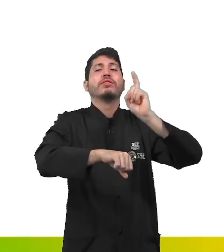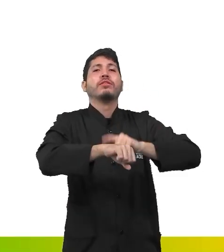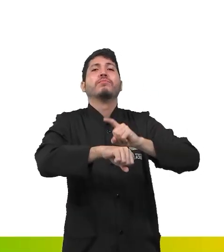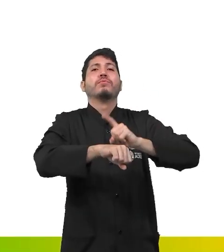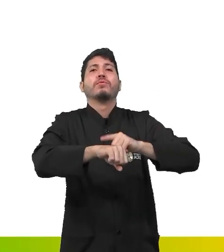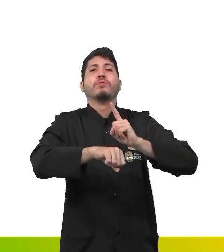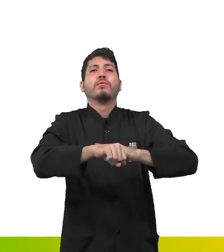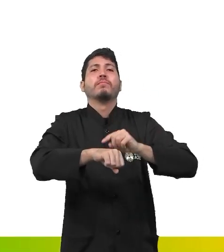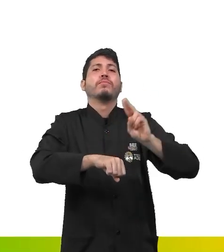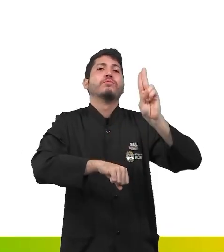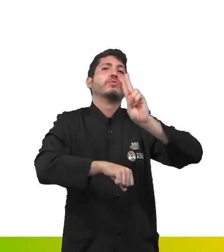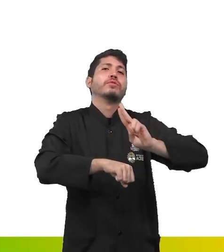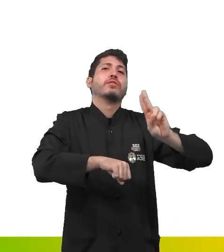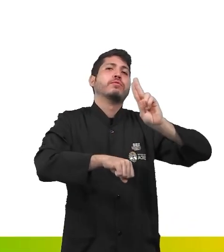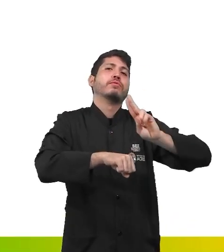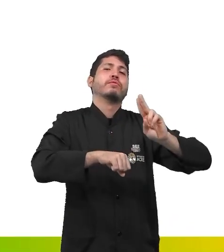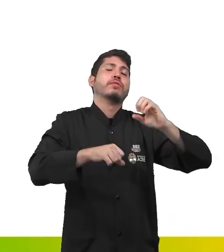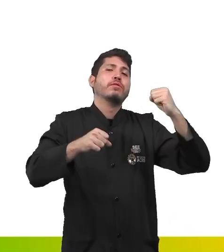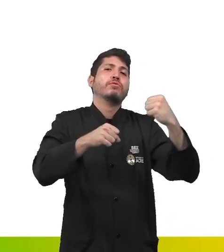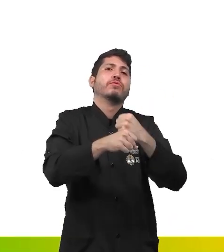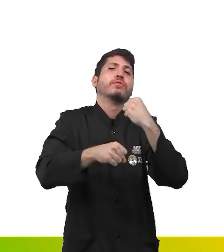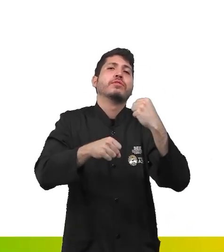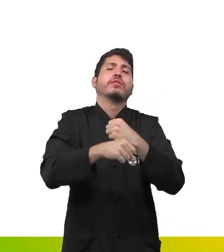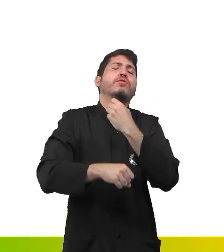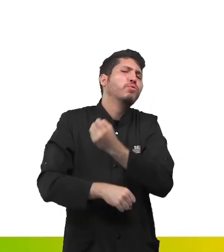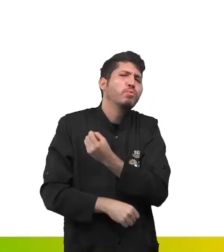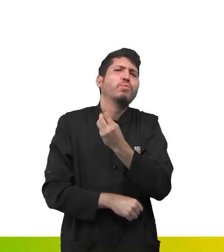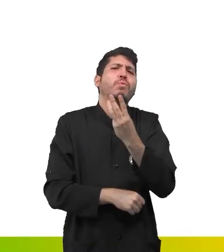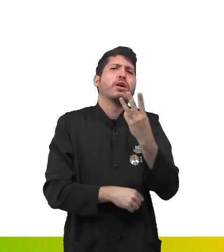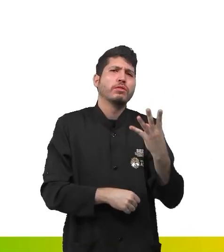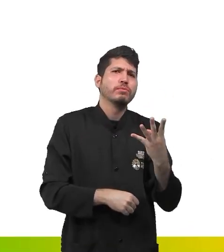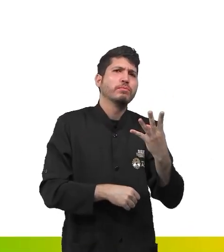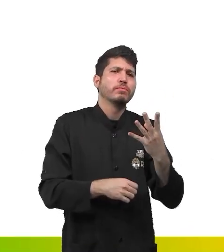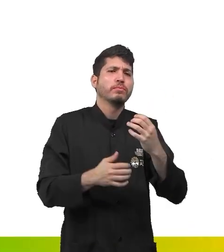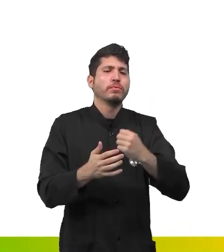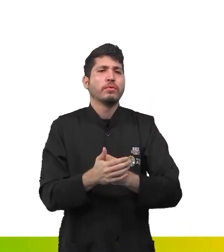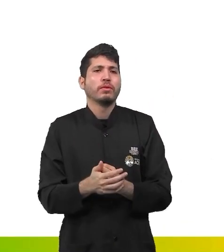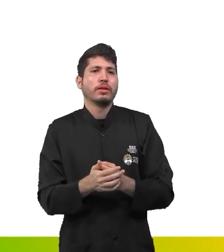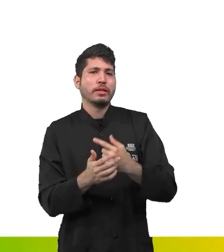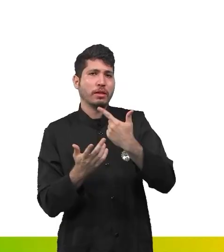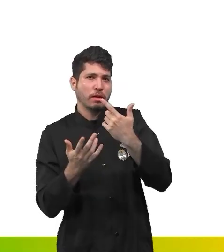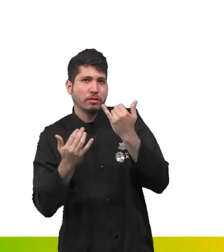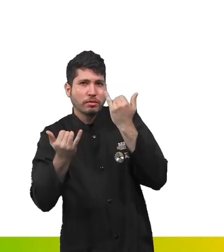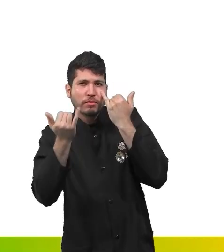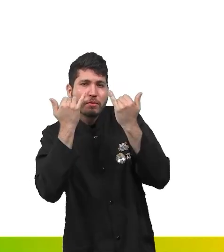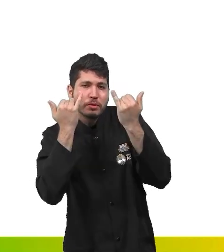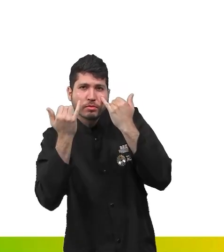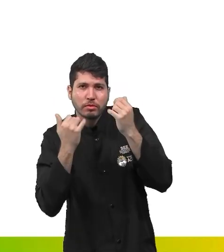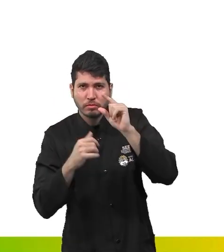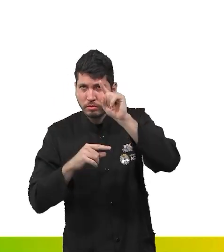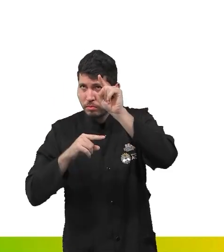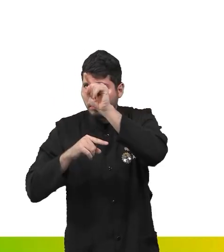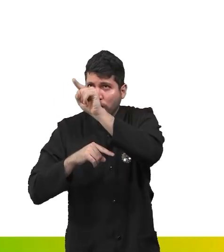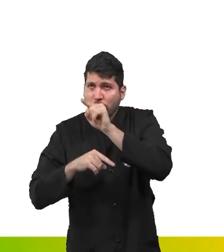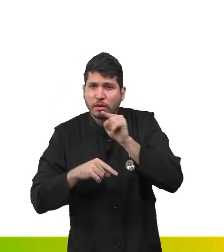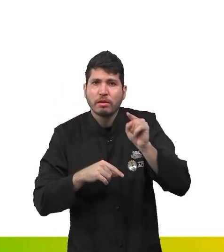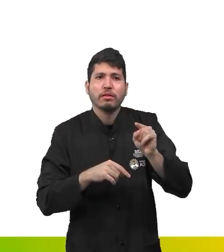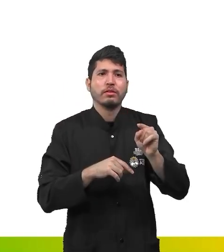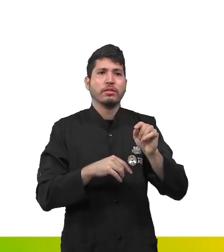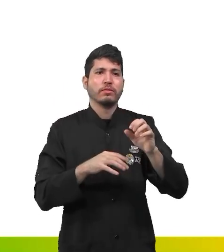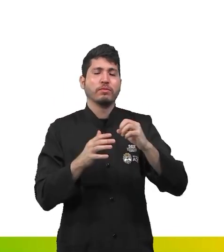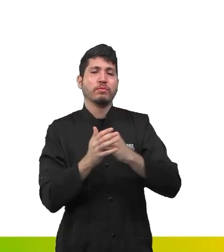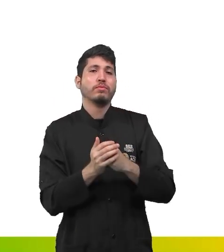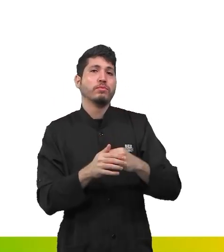obra? Vamos lá, aqui nós temos operários e dias. Essas são as nossas grandezas. Vou colocar dessa